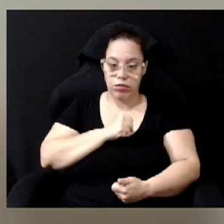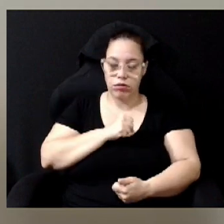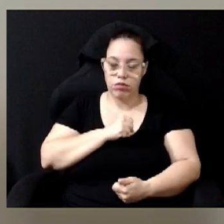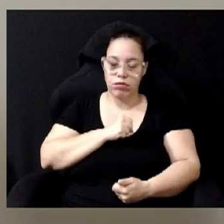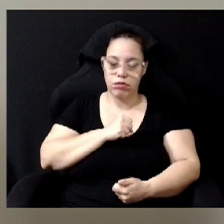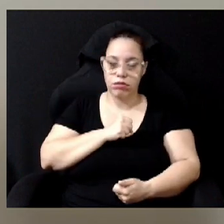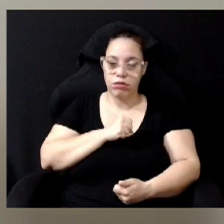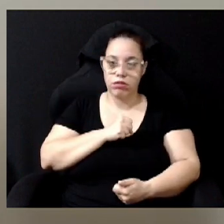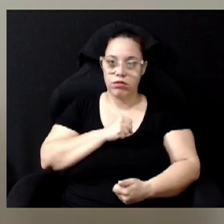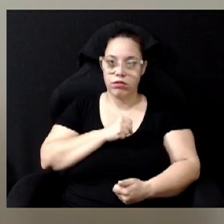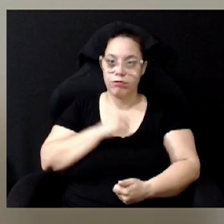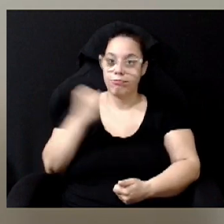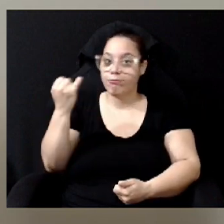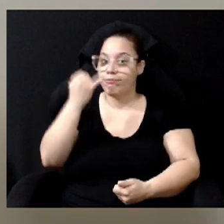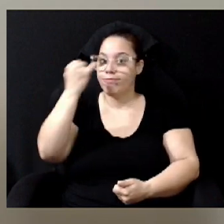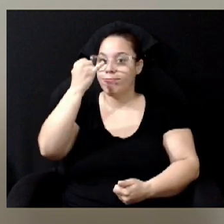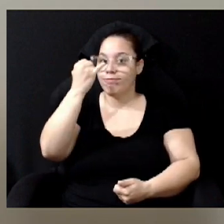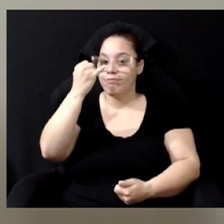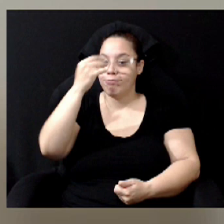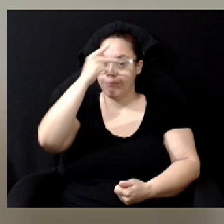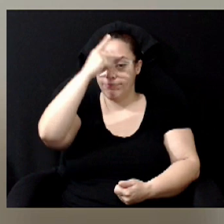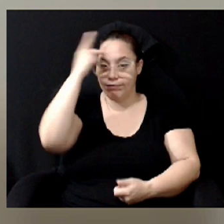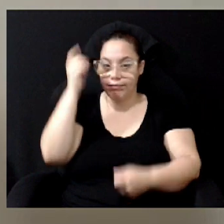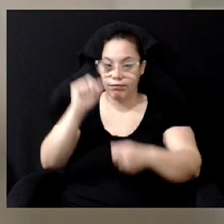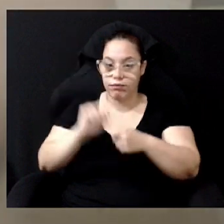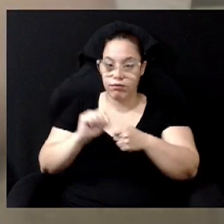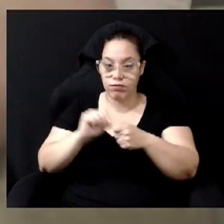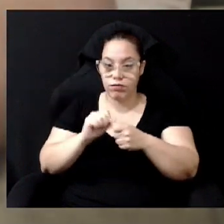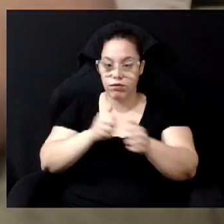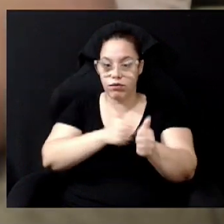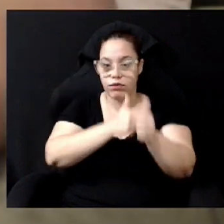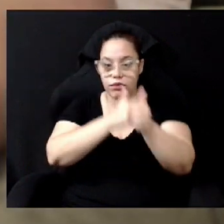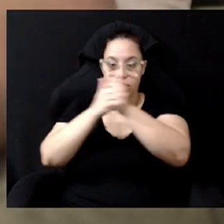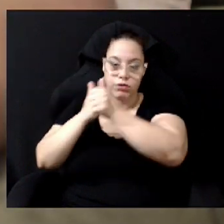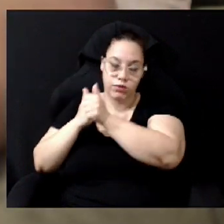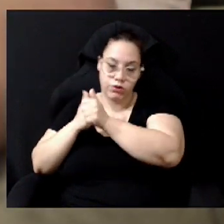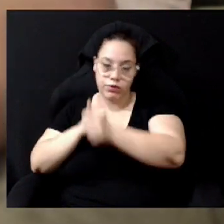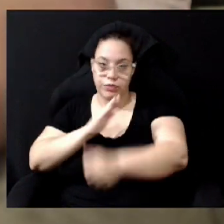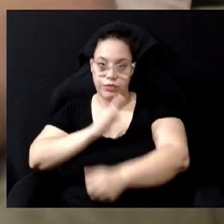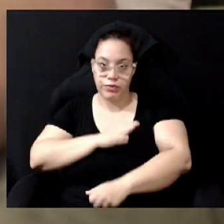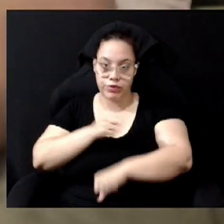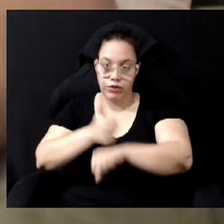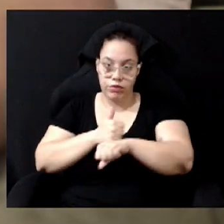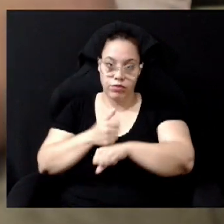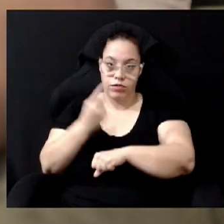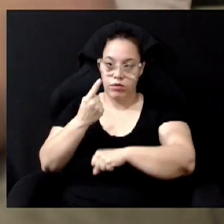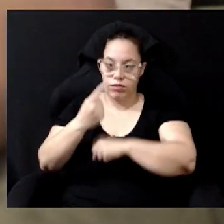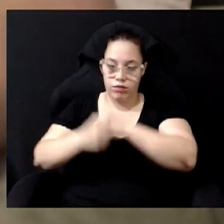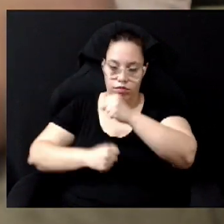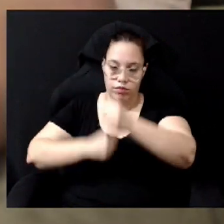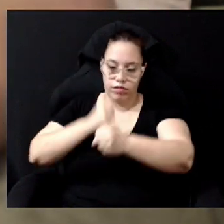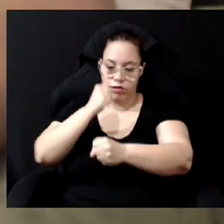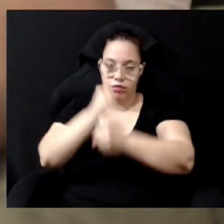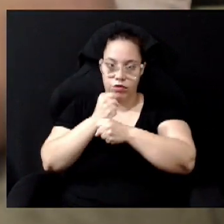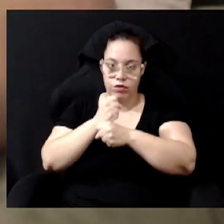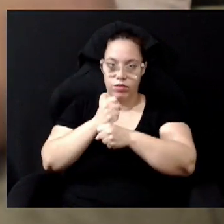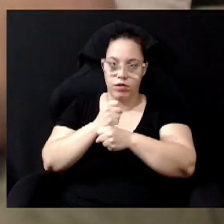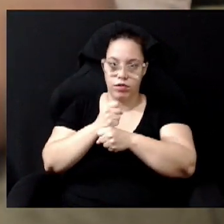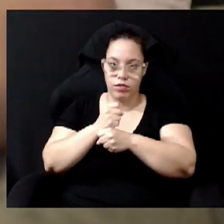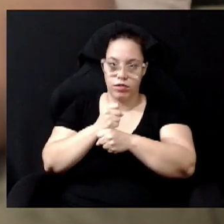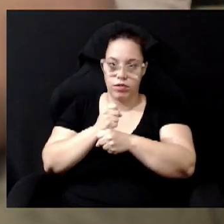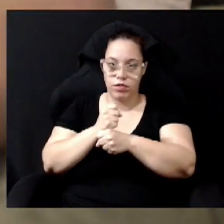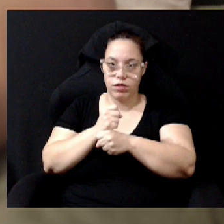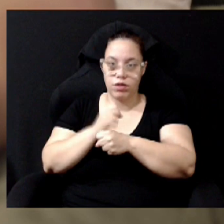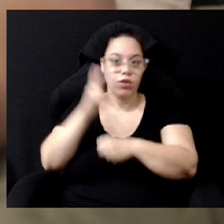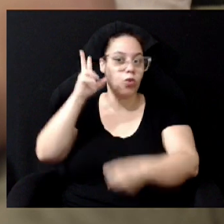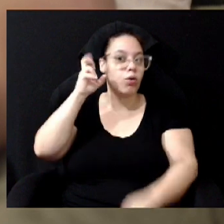é importante que as pessoas façam o acompanhamento cardiológico uma vez ao ano, através de uma boa ausculta cardíaca